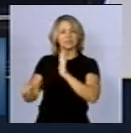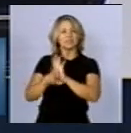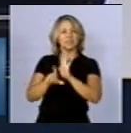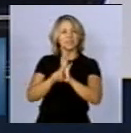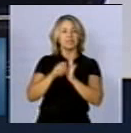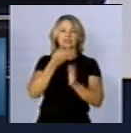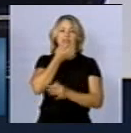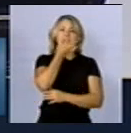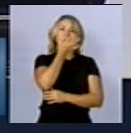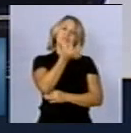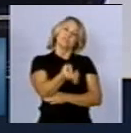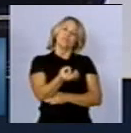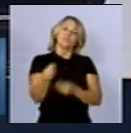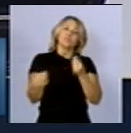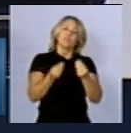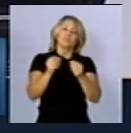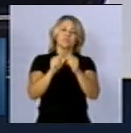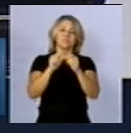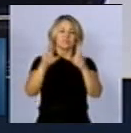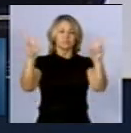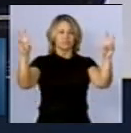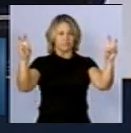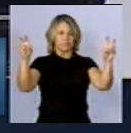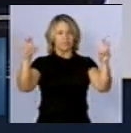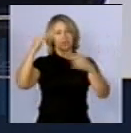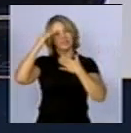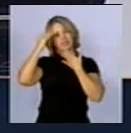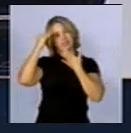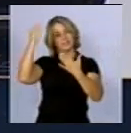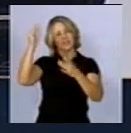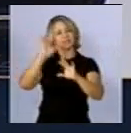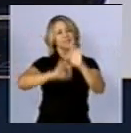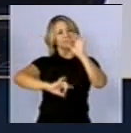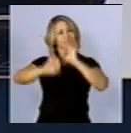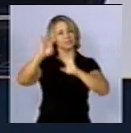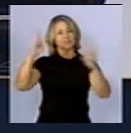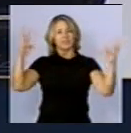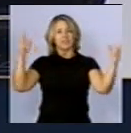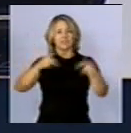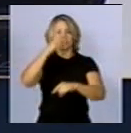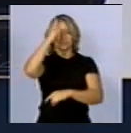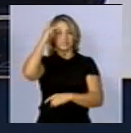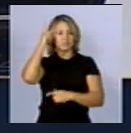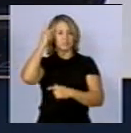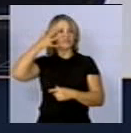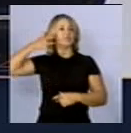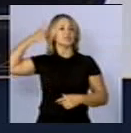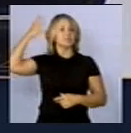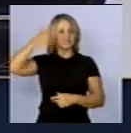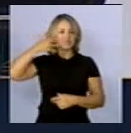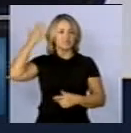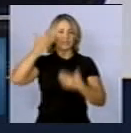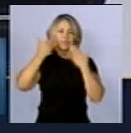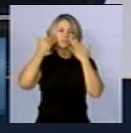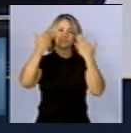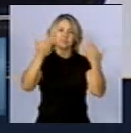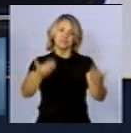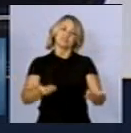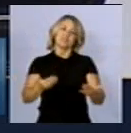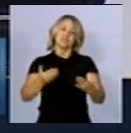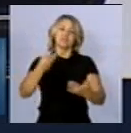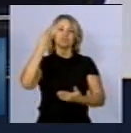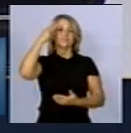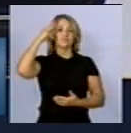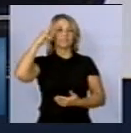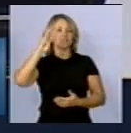opinar sobre o método da questão eu agradeço especialmente a todos os palestrantes expositores que ao longo